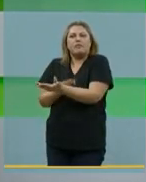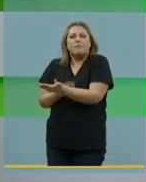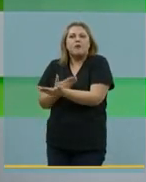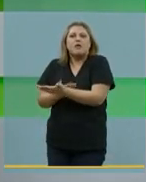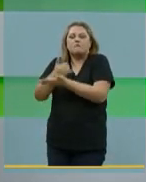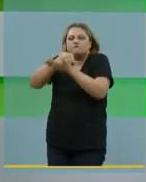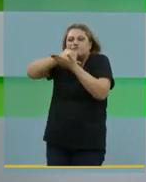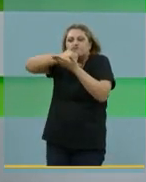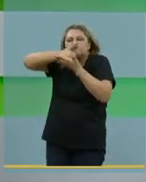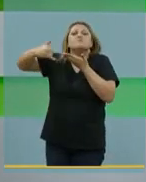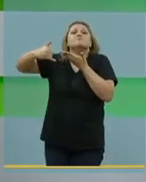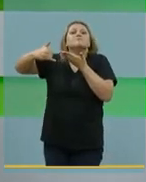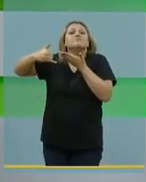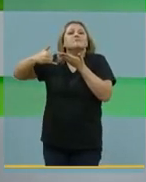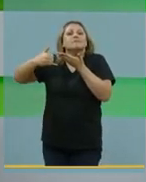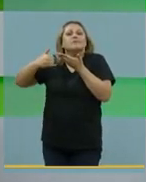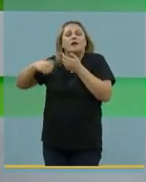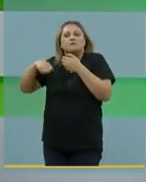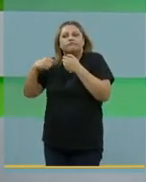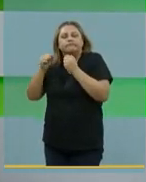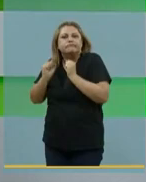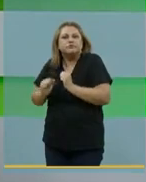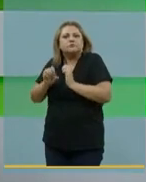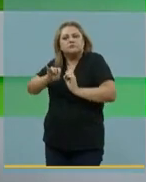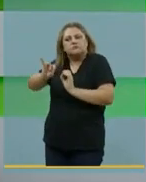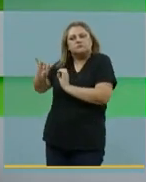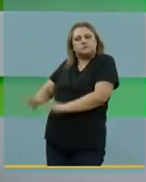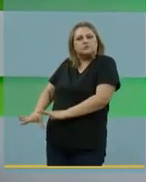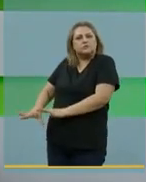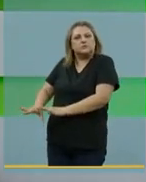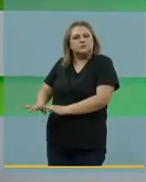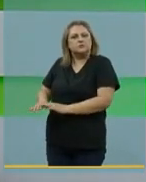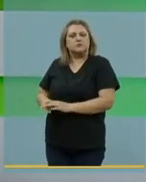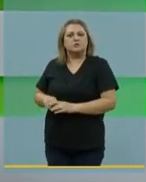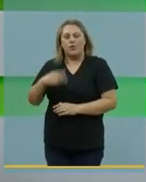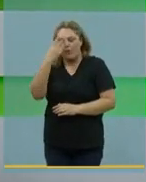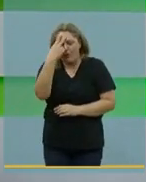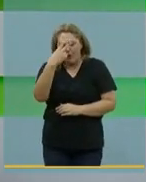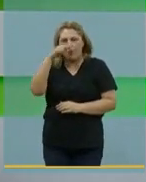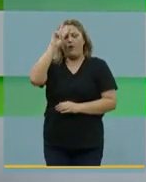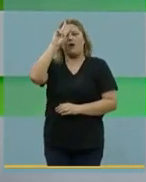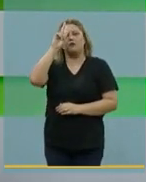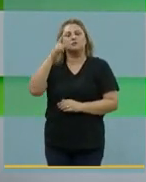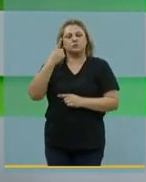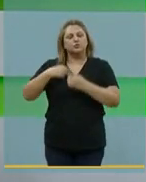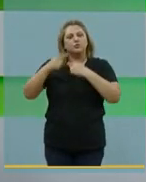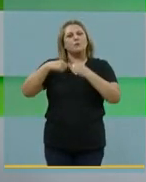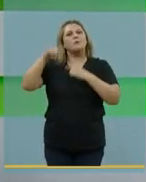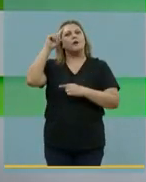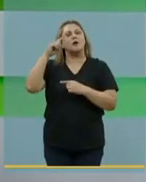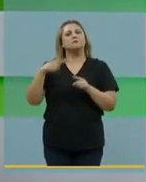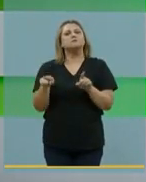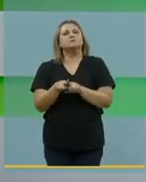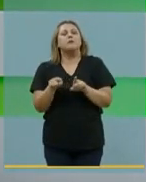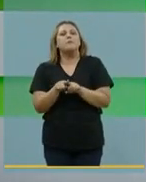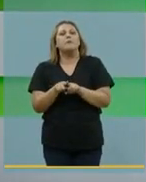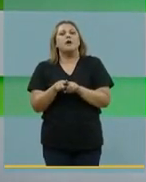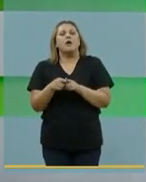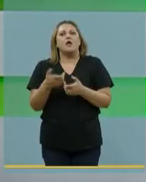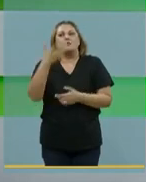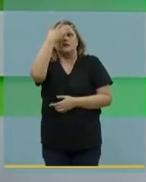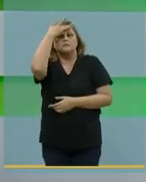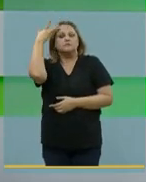pela mudança demográfica que o brasil está vivendo um grande trabalho com os idosos nós vamos trabalhar